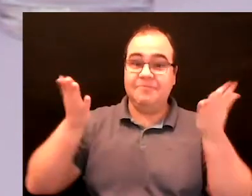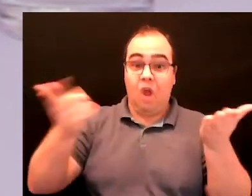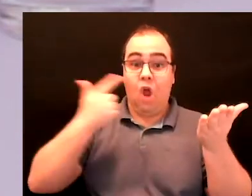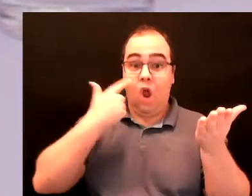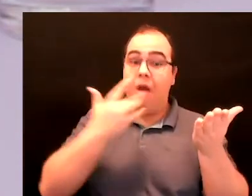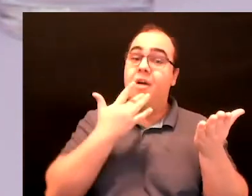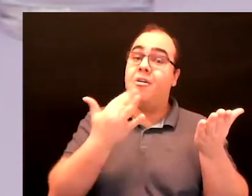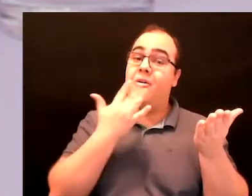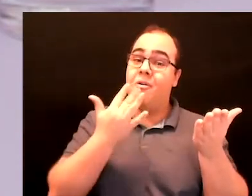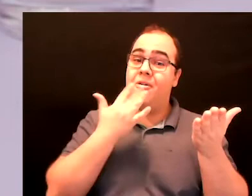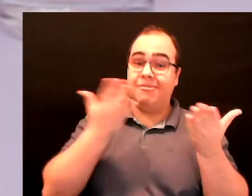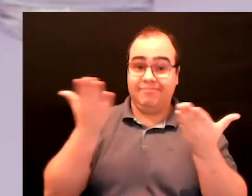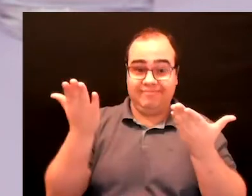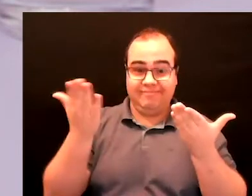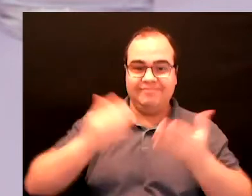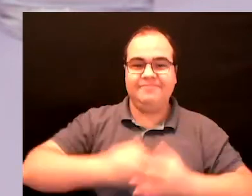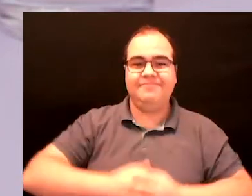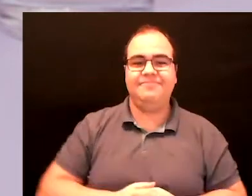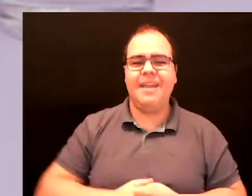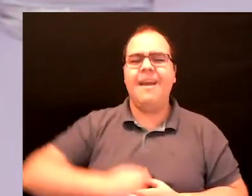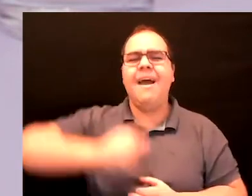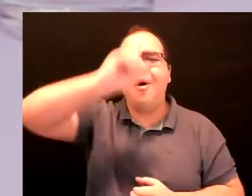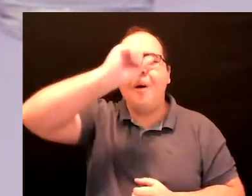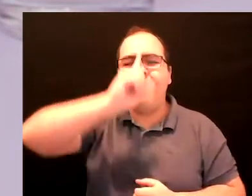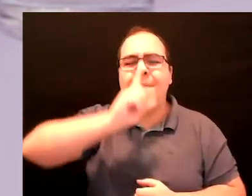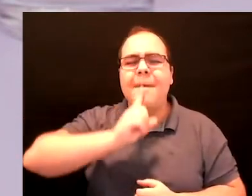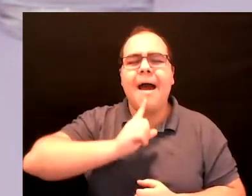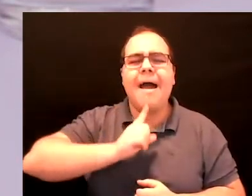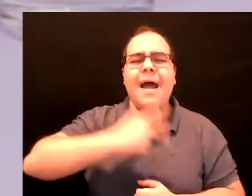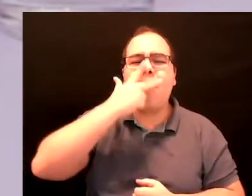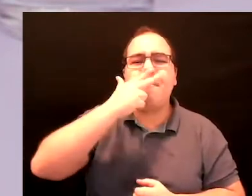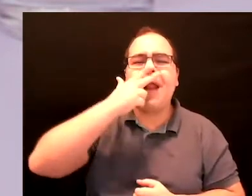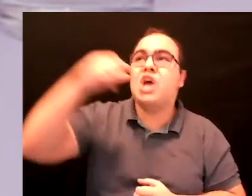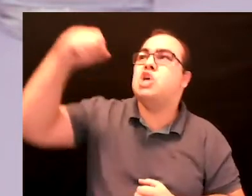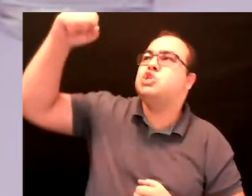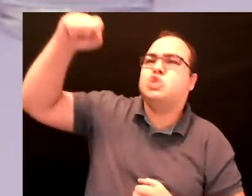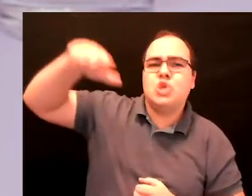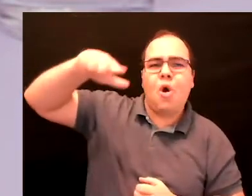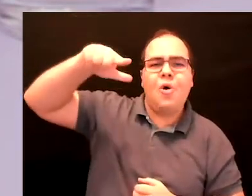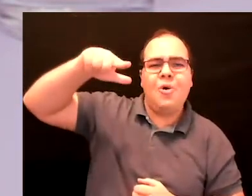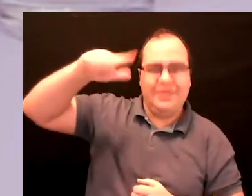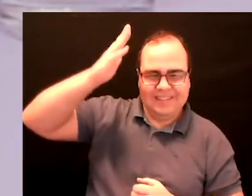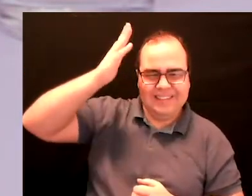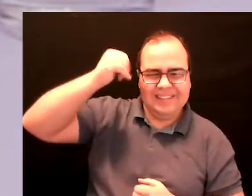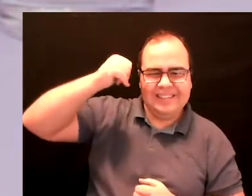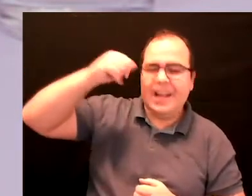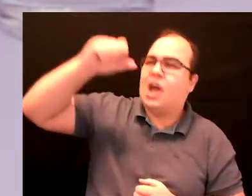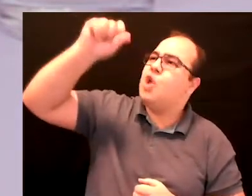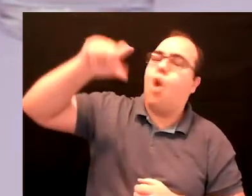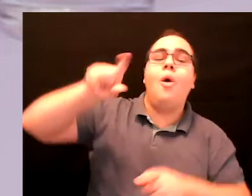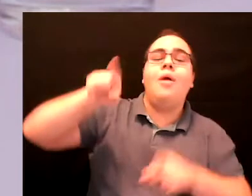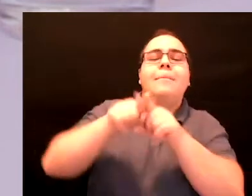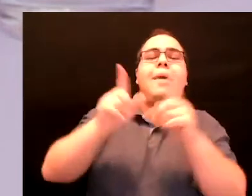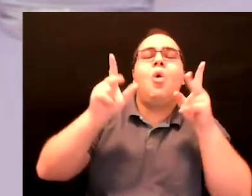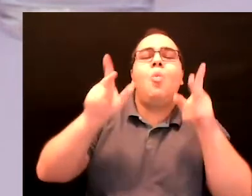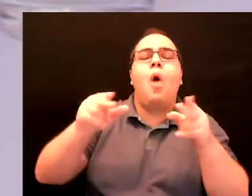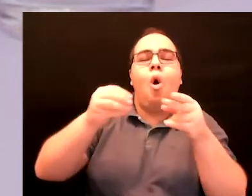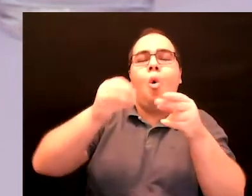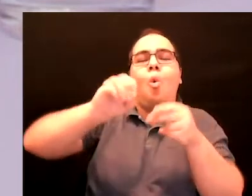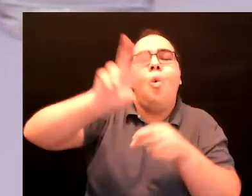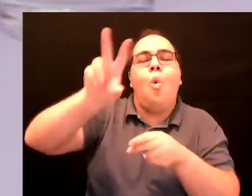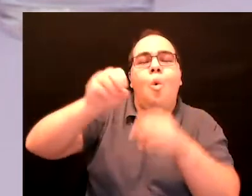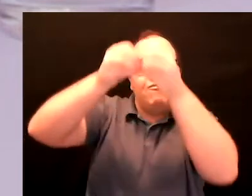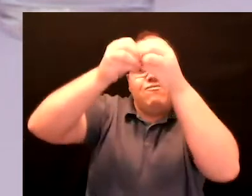Essa é a cor dele. Ele é um amarelo bem solar, bem Lembra a gema do ovo também, mas